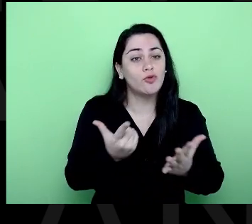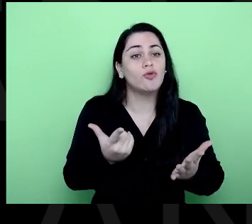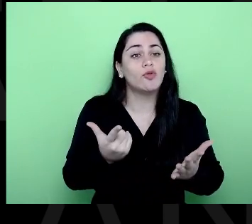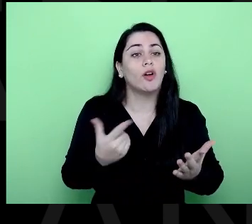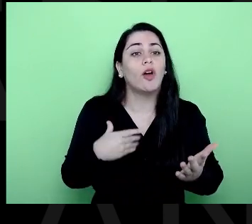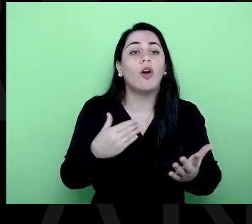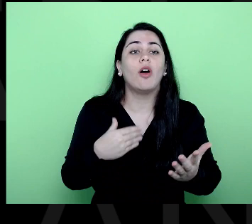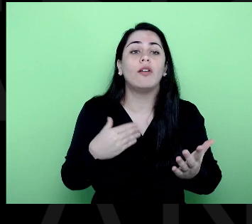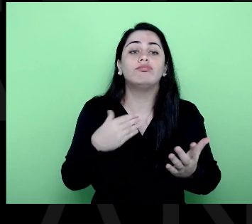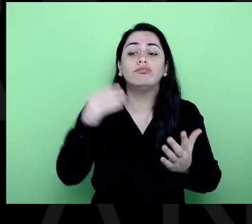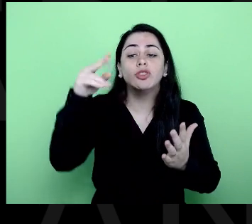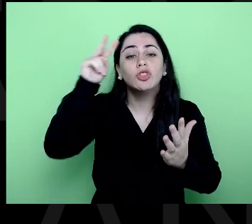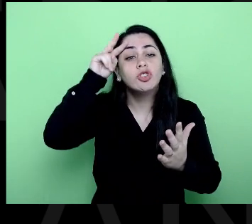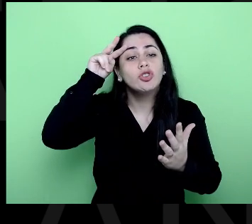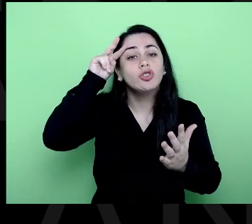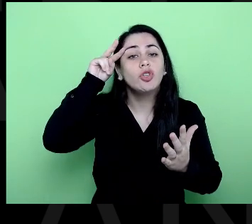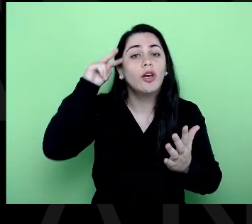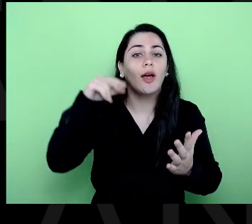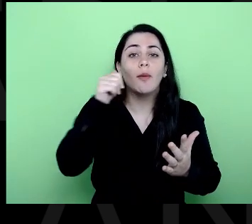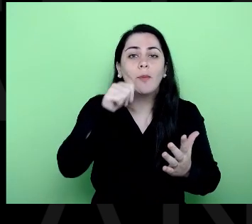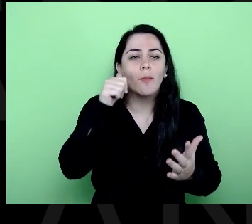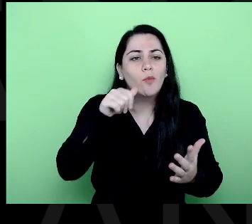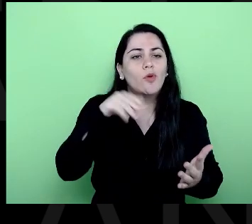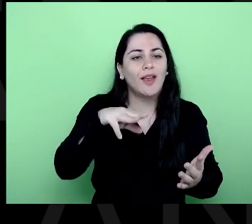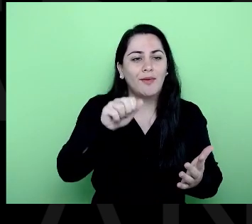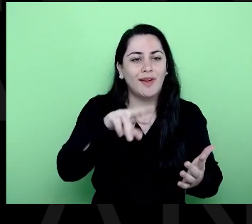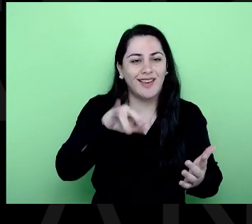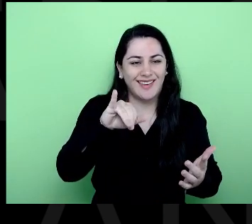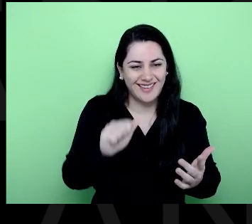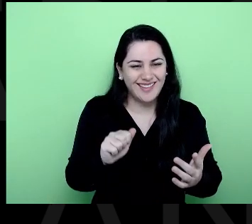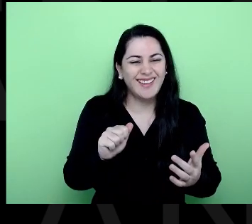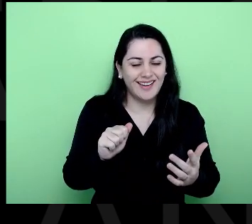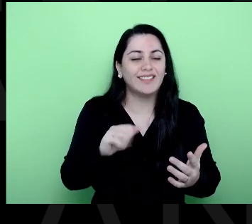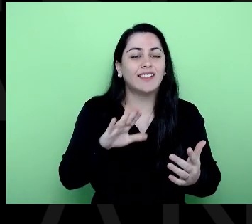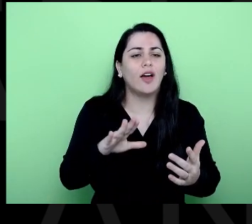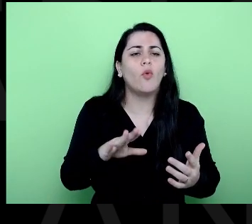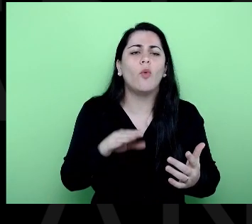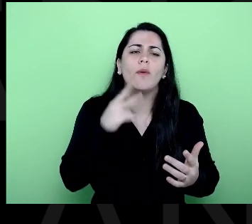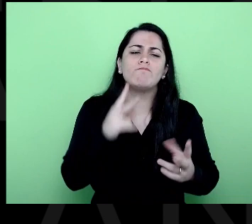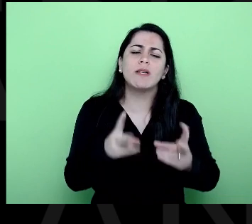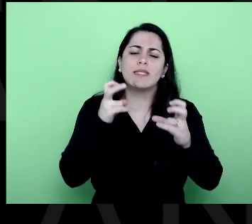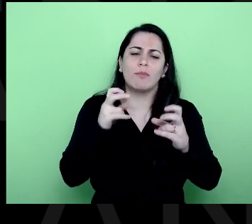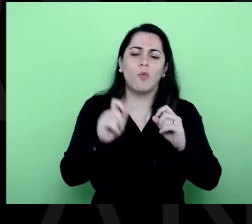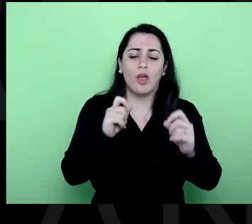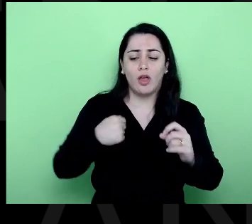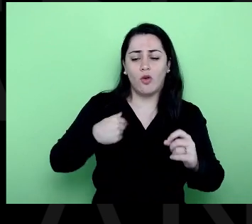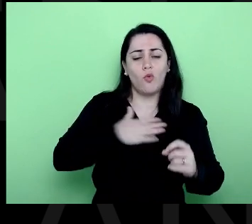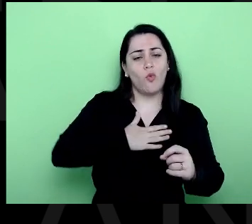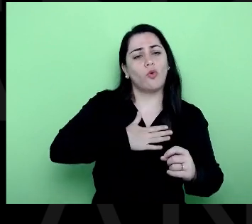Wagner que gosta de personagens que nunca são os principais, né? Então eu tenho mais